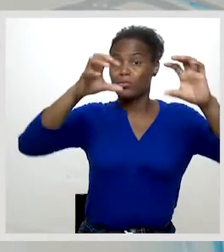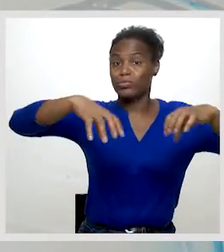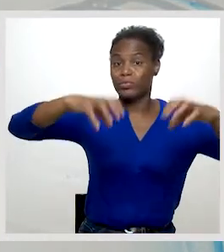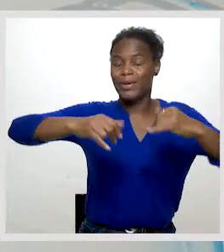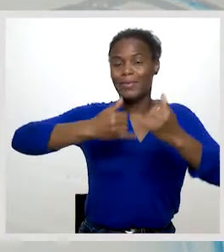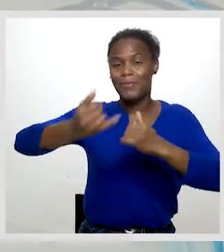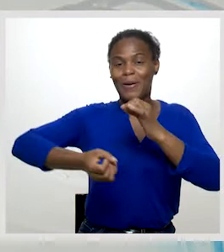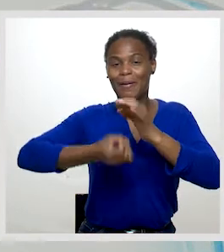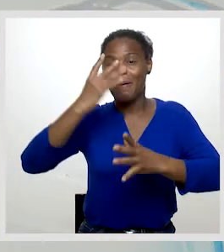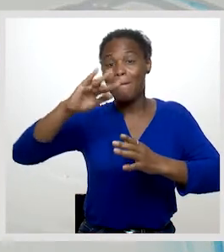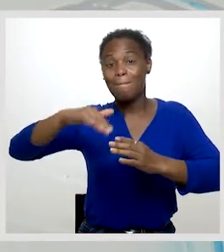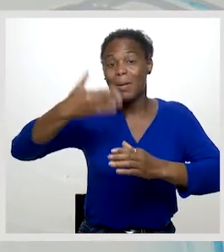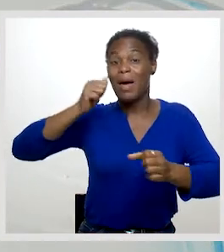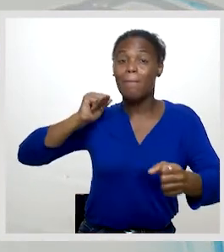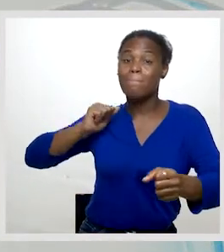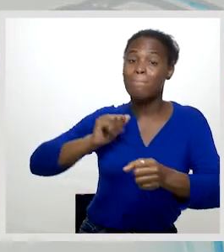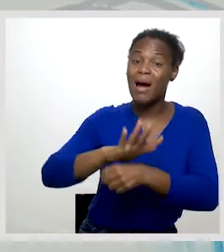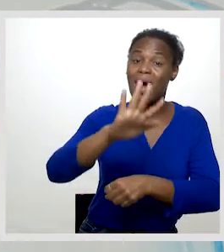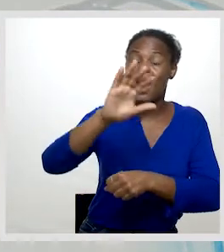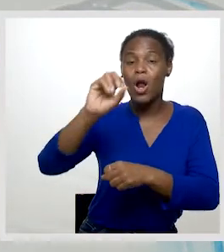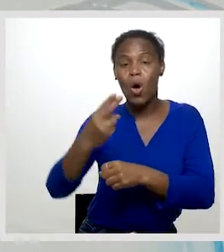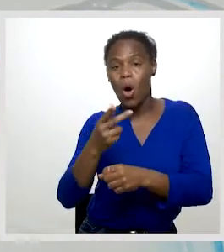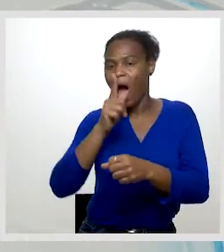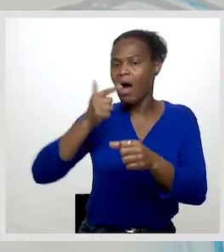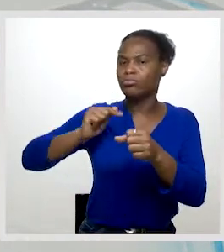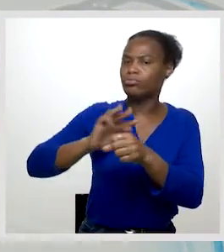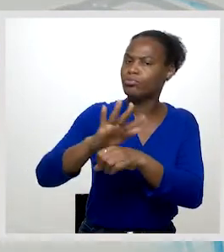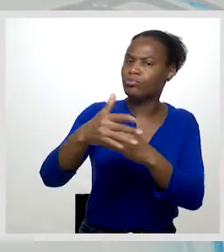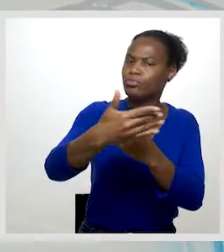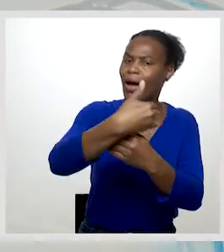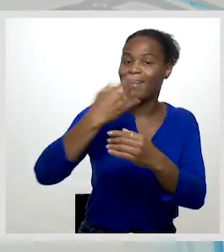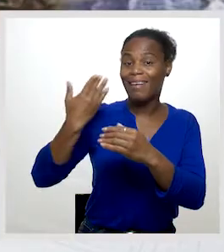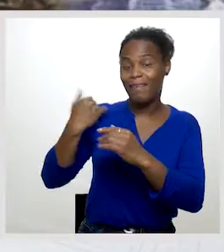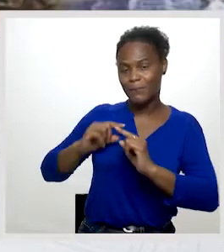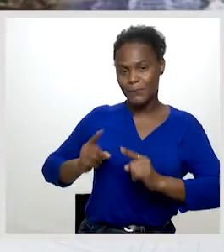da formação dos primeiros mares ou oceano primitivo.